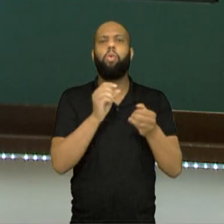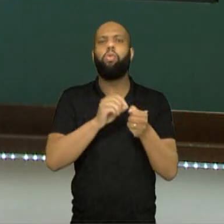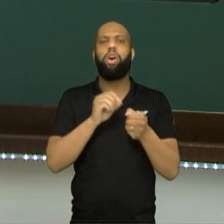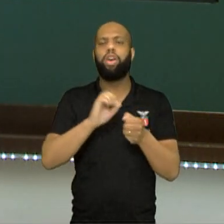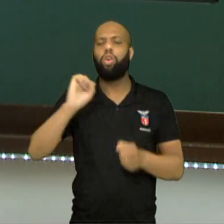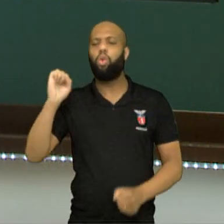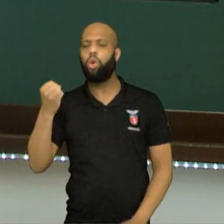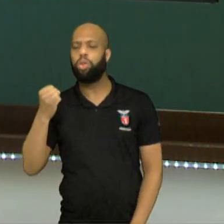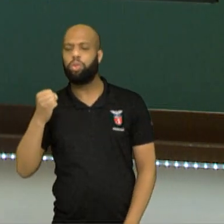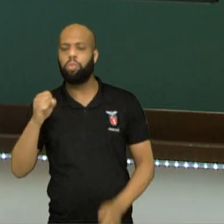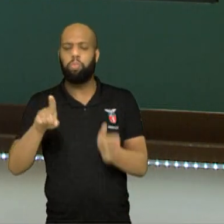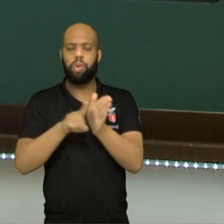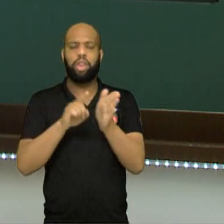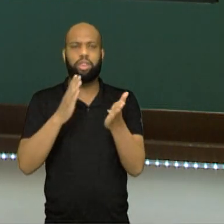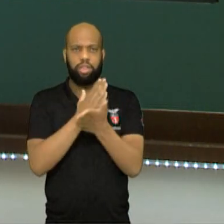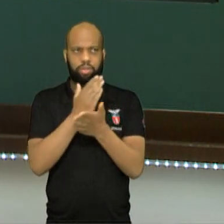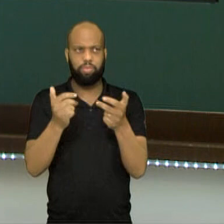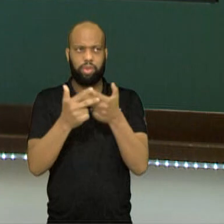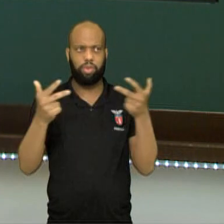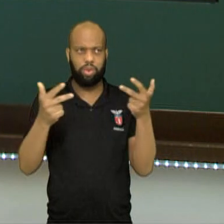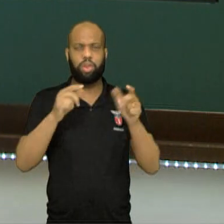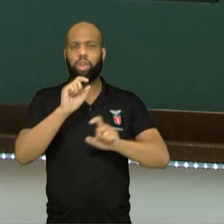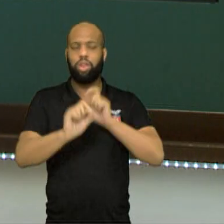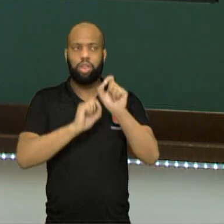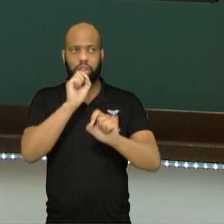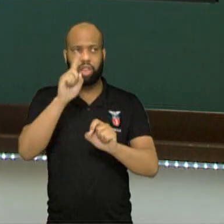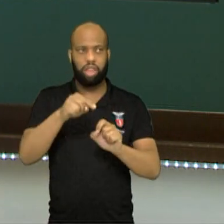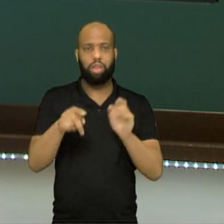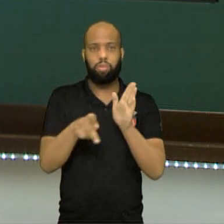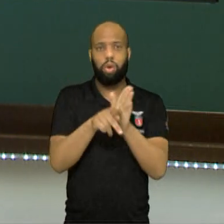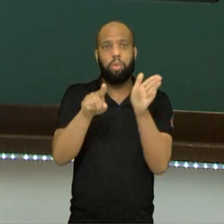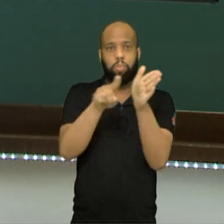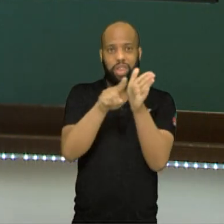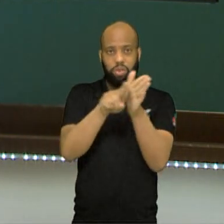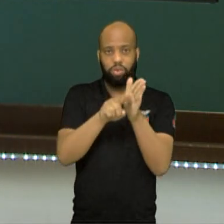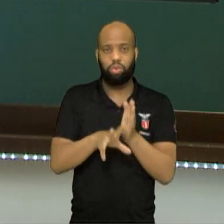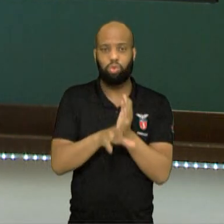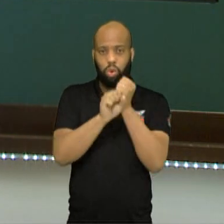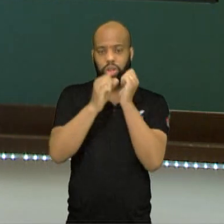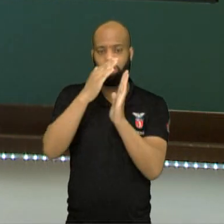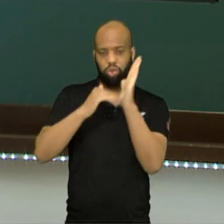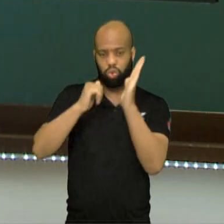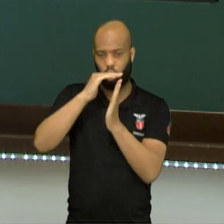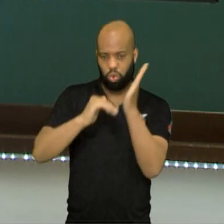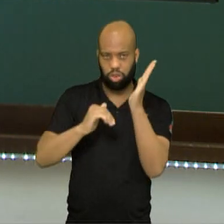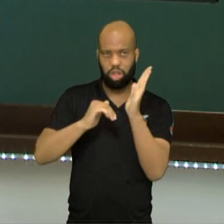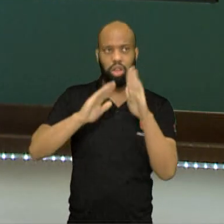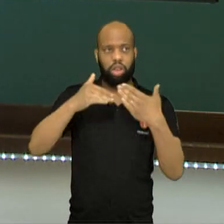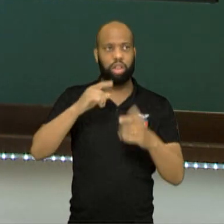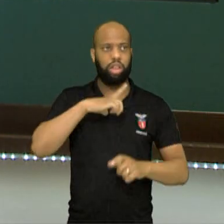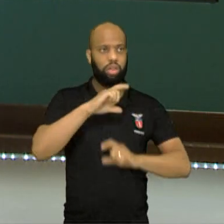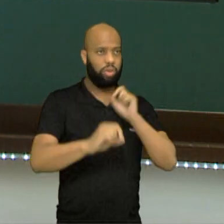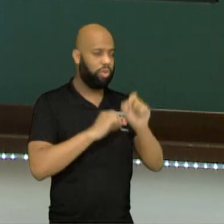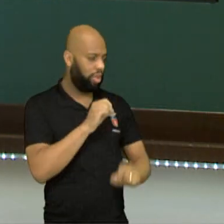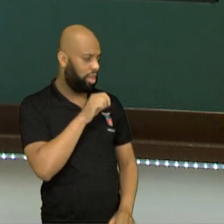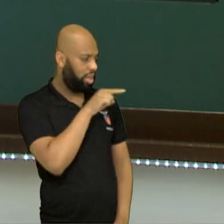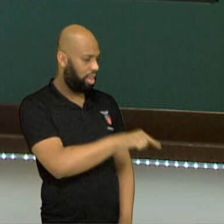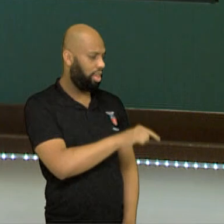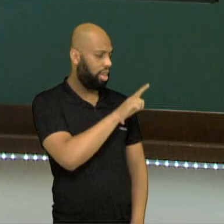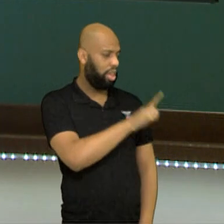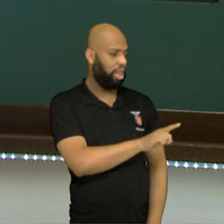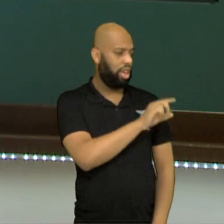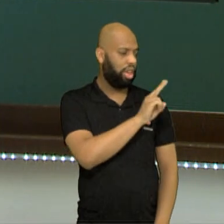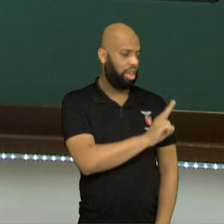coisa? Não é? Então, situação de subtração. E Lúcia, 4 anos a mais, indicando